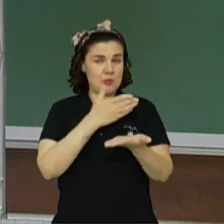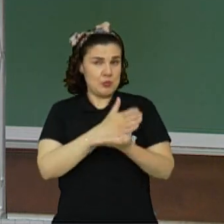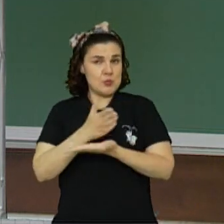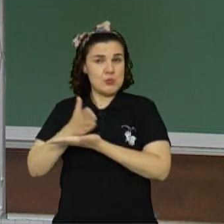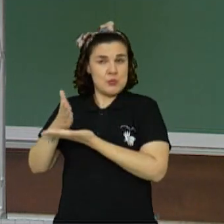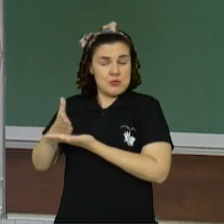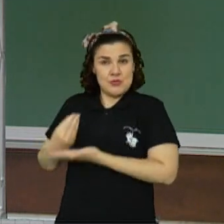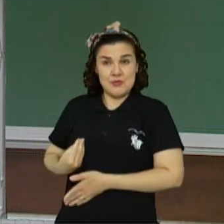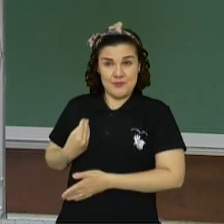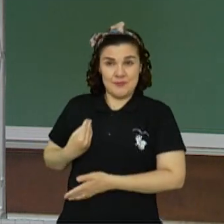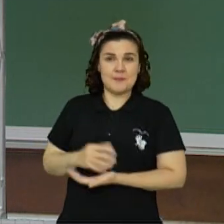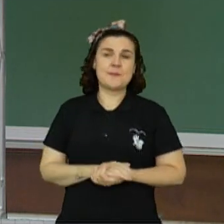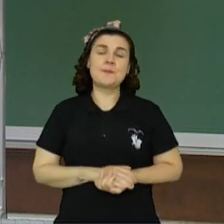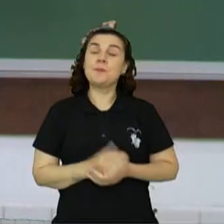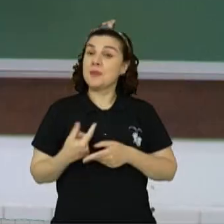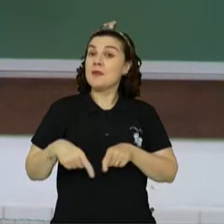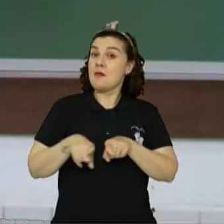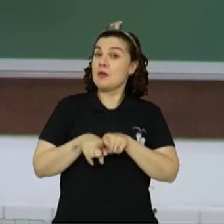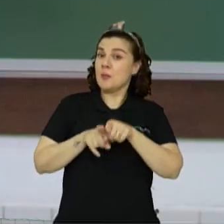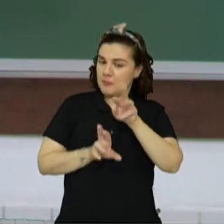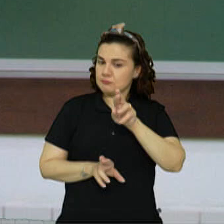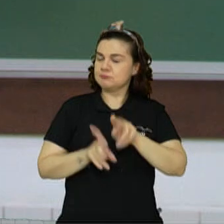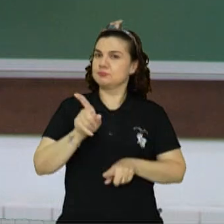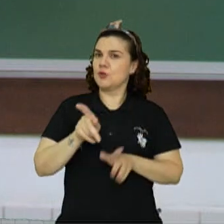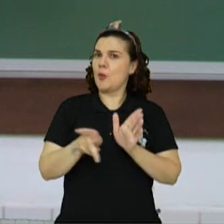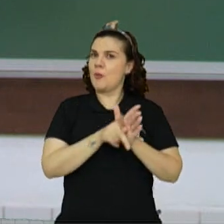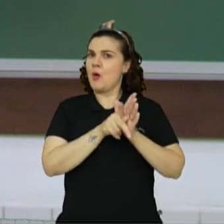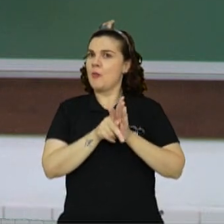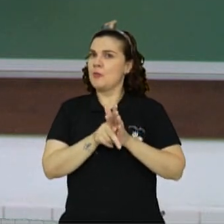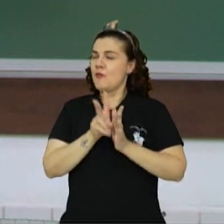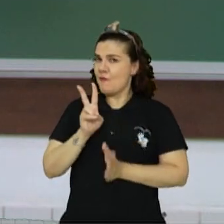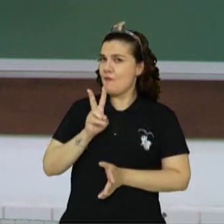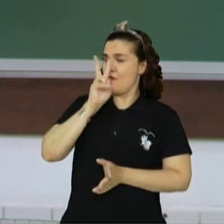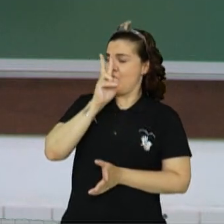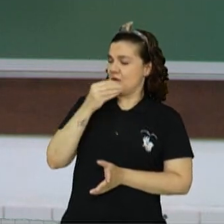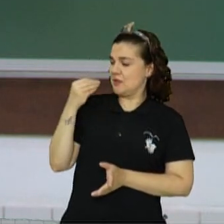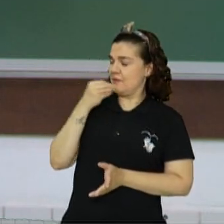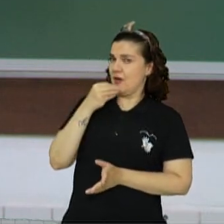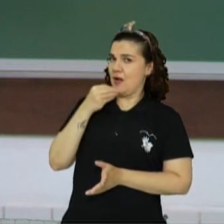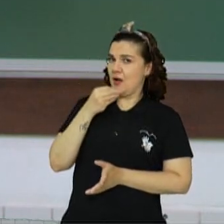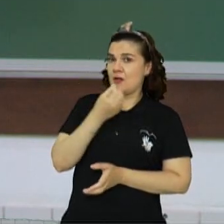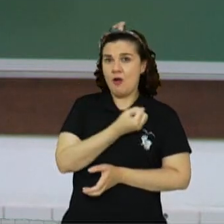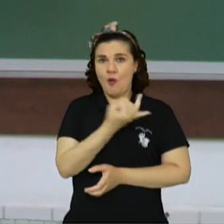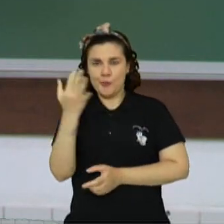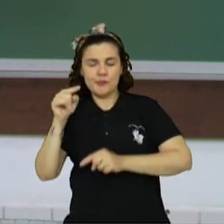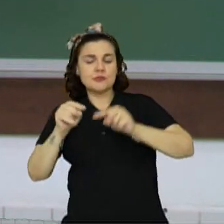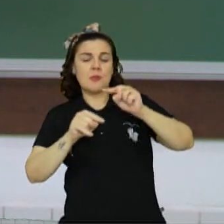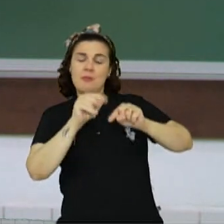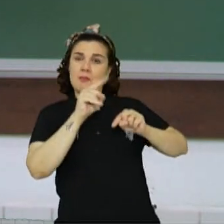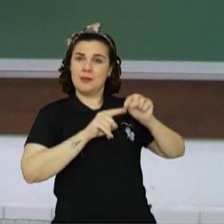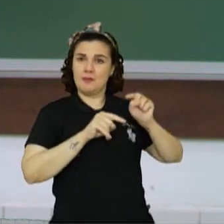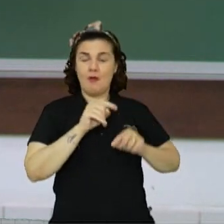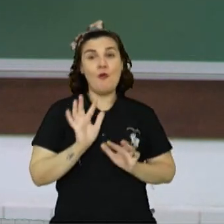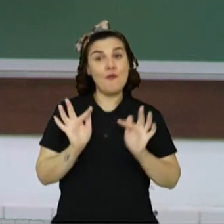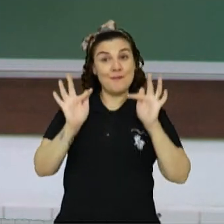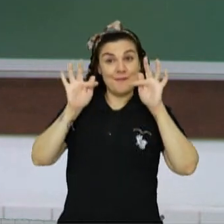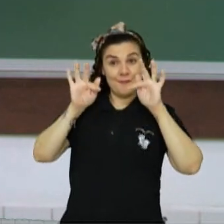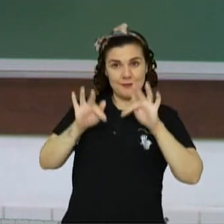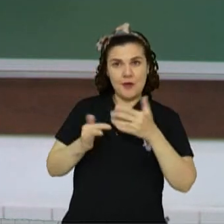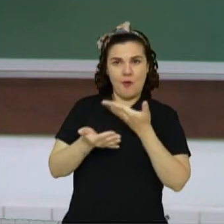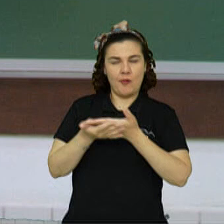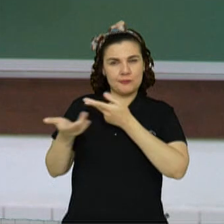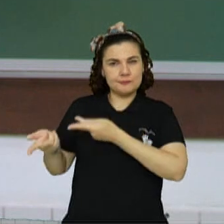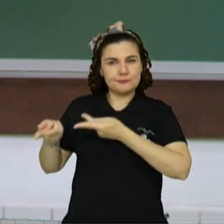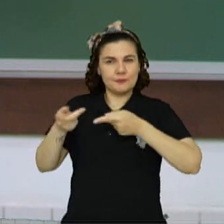cotidiano e também diferenciando a densidade de alguns tipos de matéria. Lá no final, eu